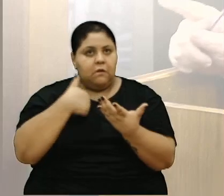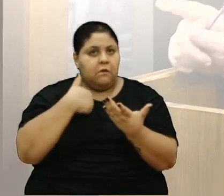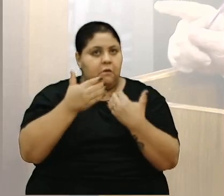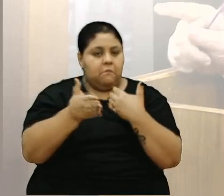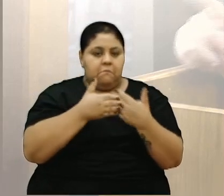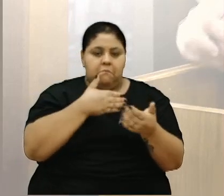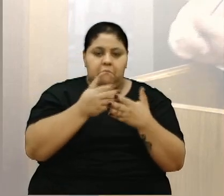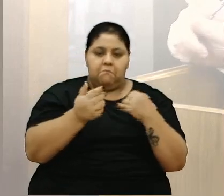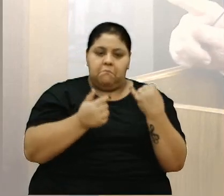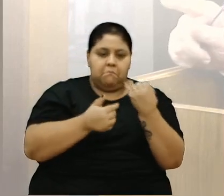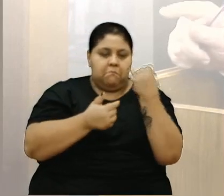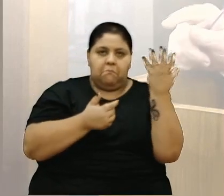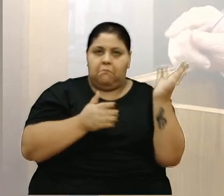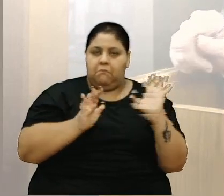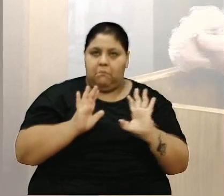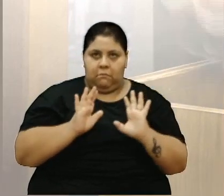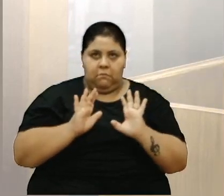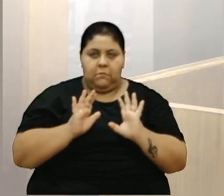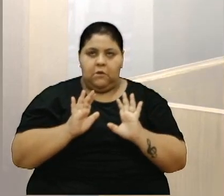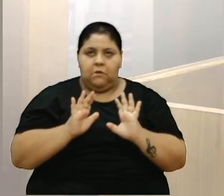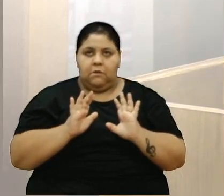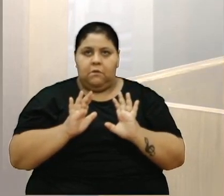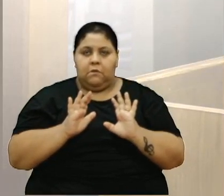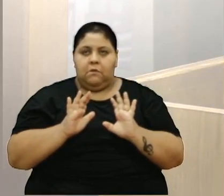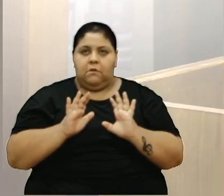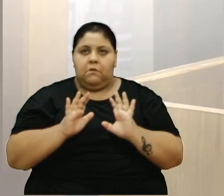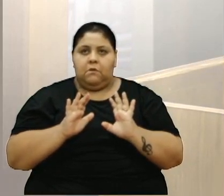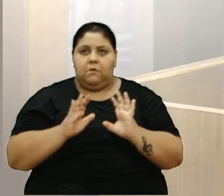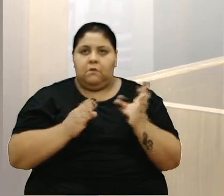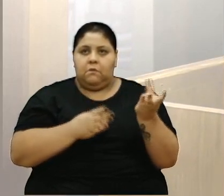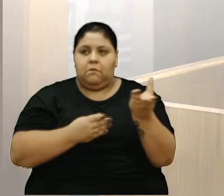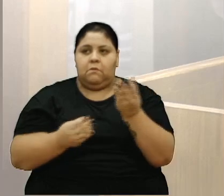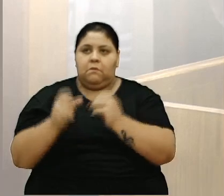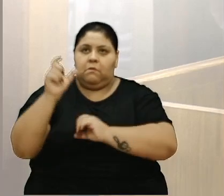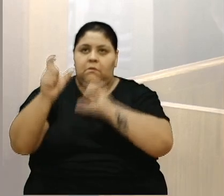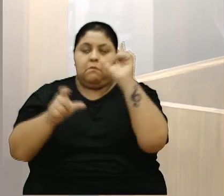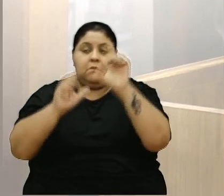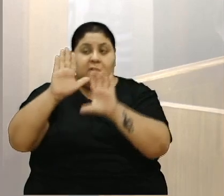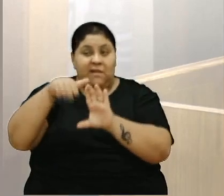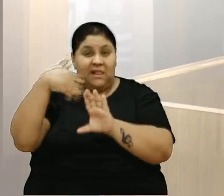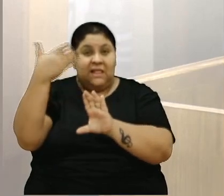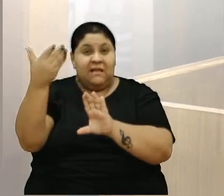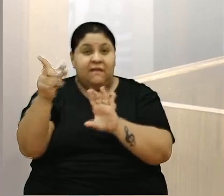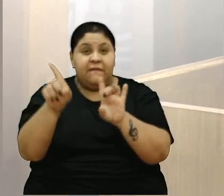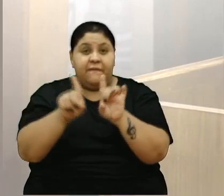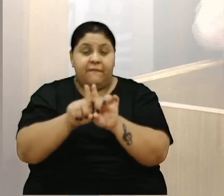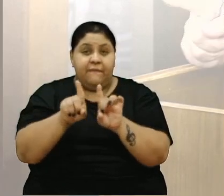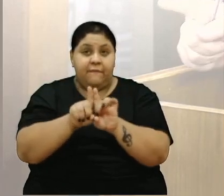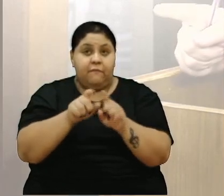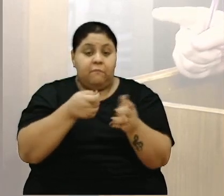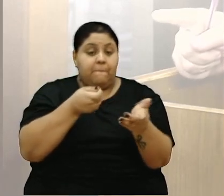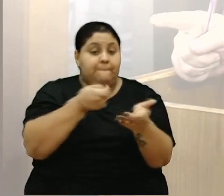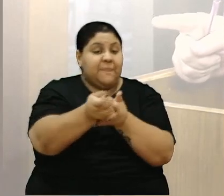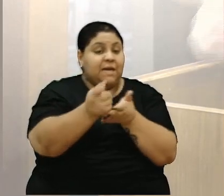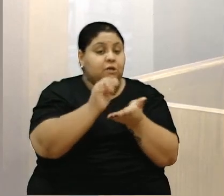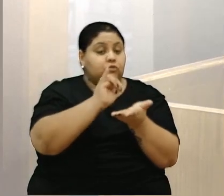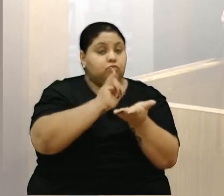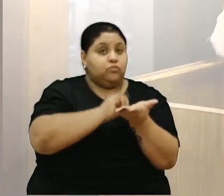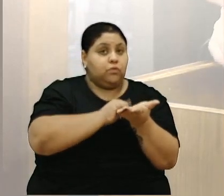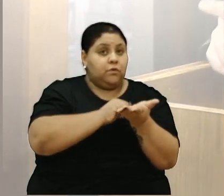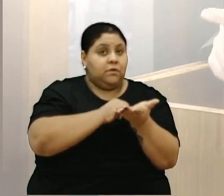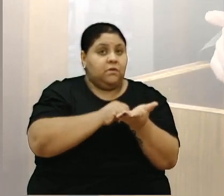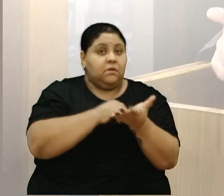importa. Para mim não importa. E para um monte de pessoas lá fora que estão pagando seus impostos, que